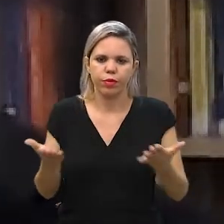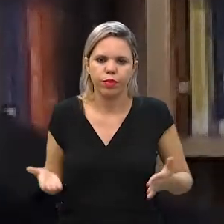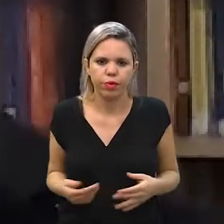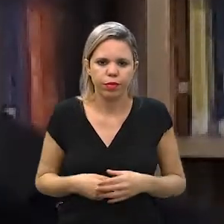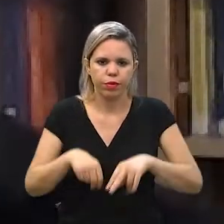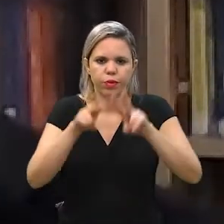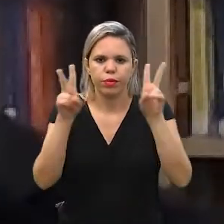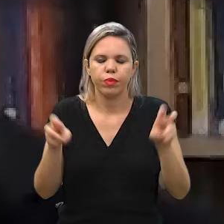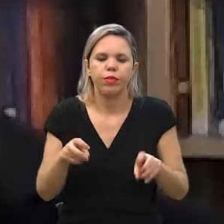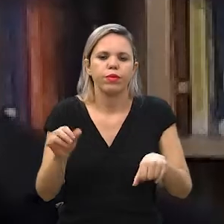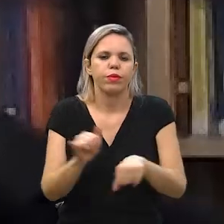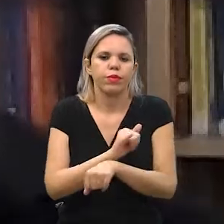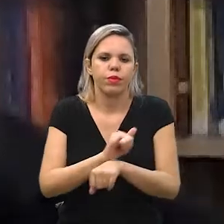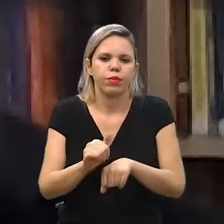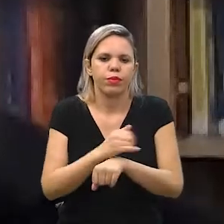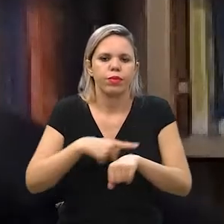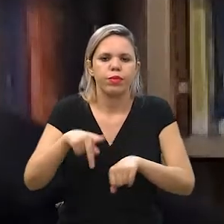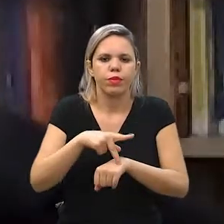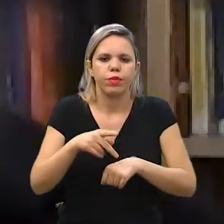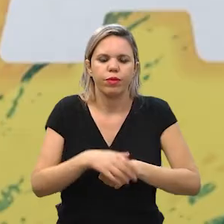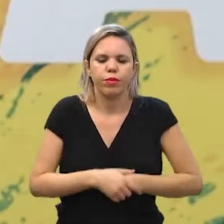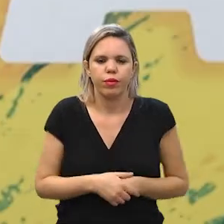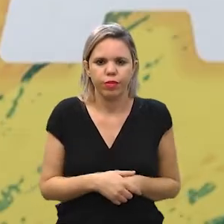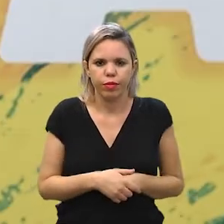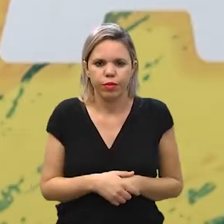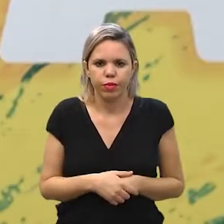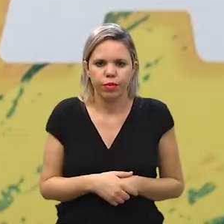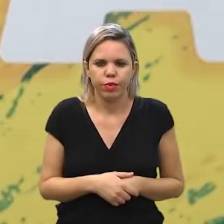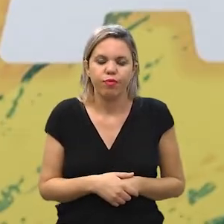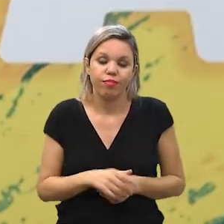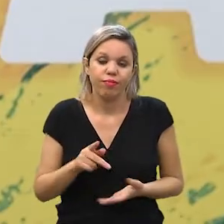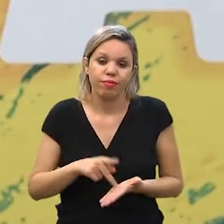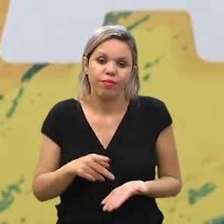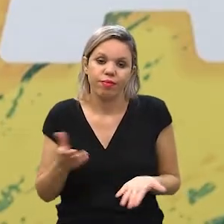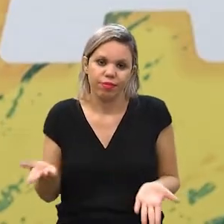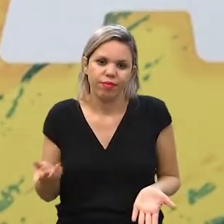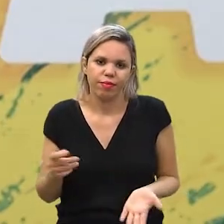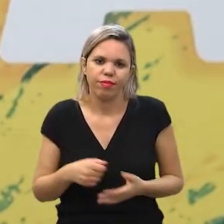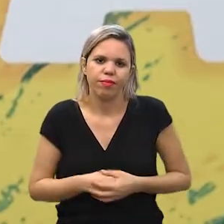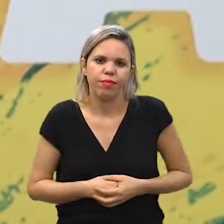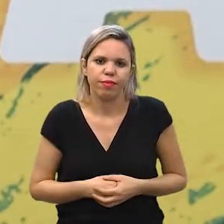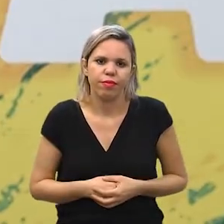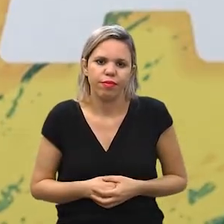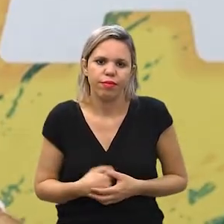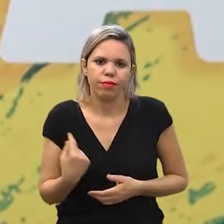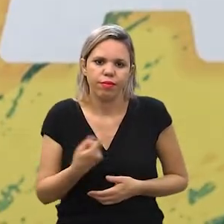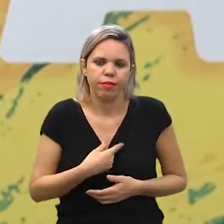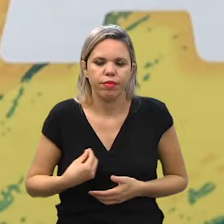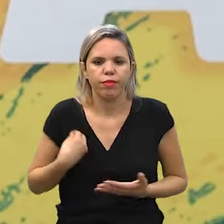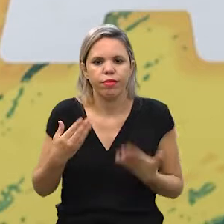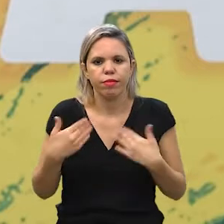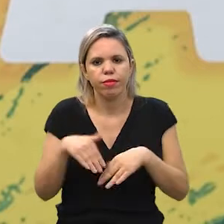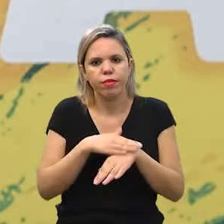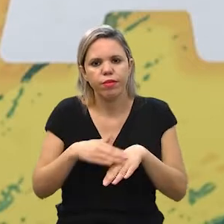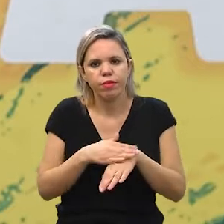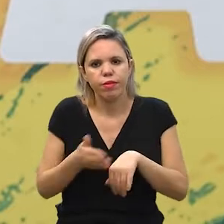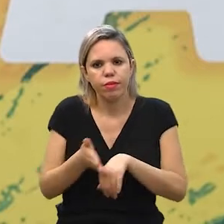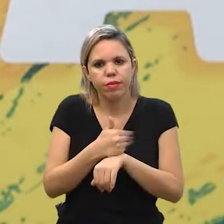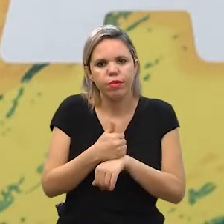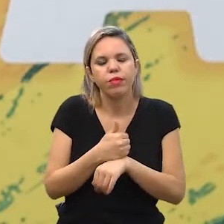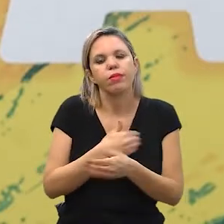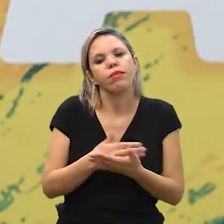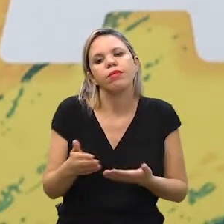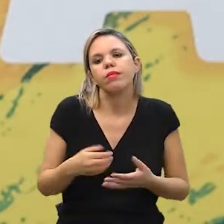um assunto tão estratégico para o nosso país. Ah, não tenha dúvida, Alexandre. Inclusive, nós estávamos conversando um pouquinho antes da